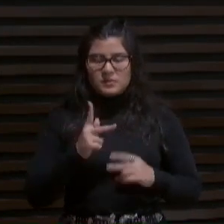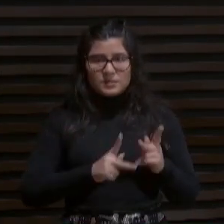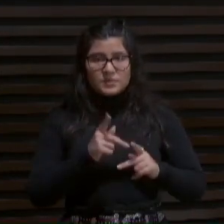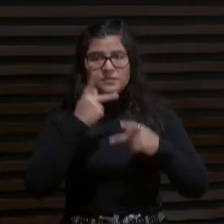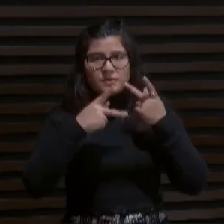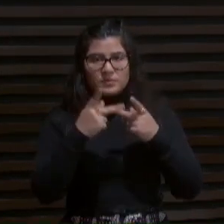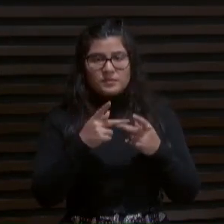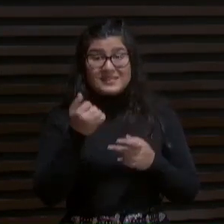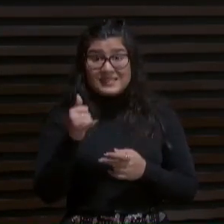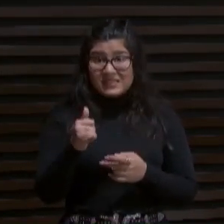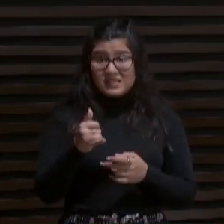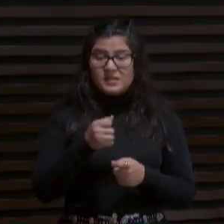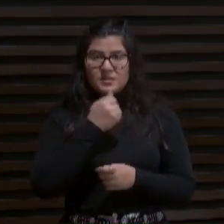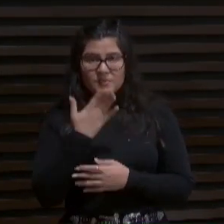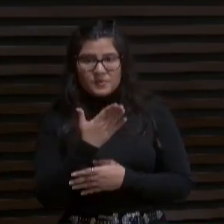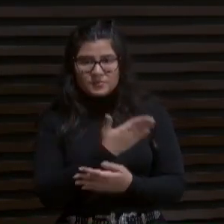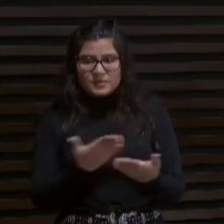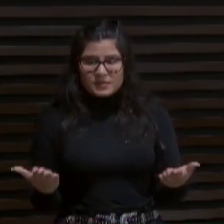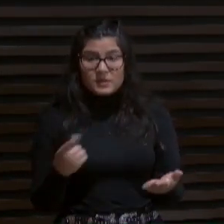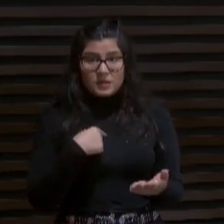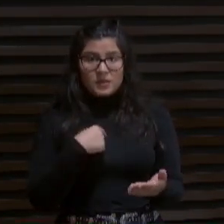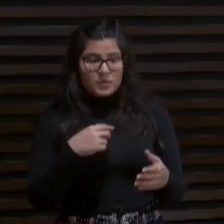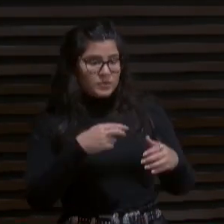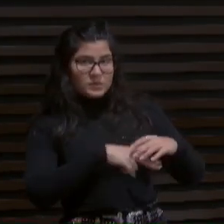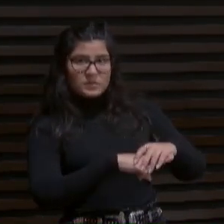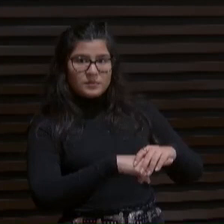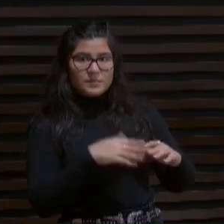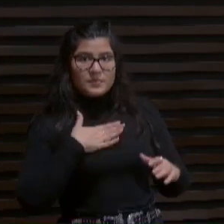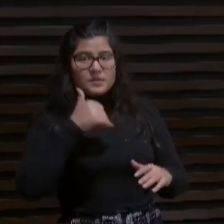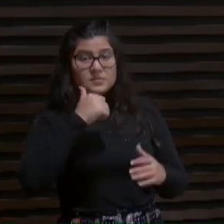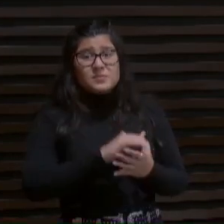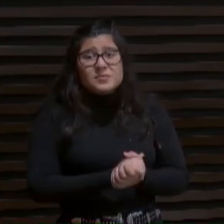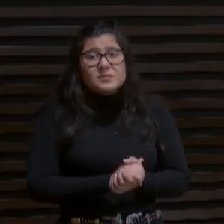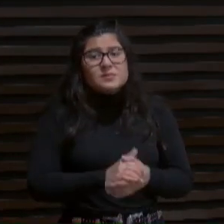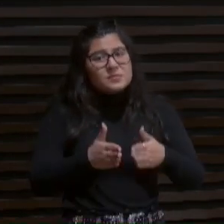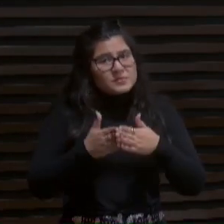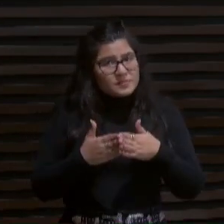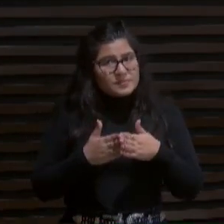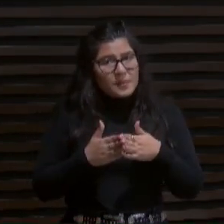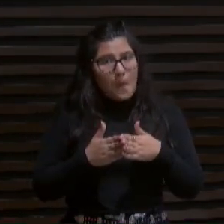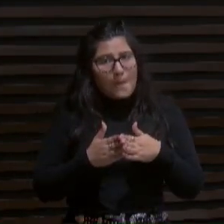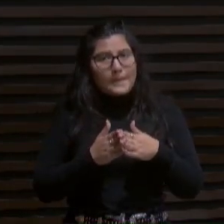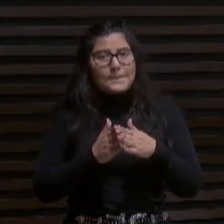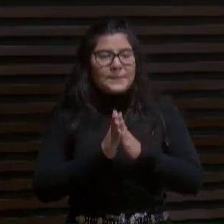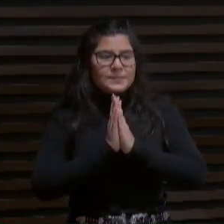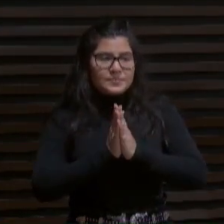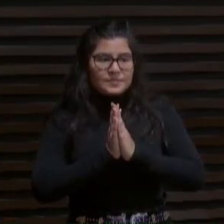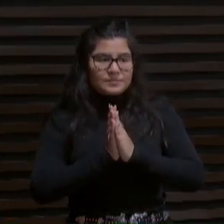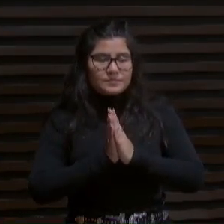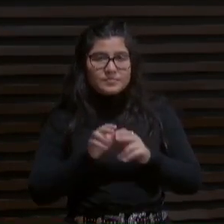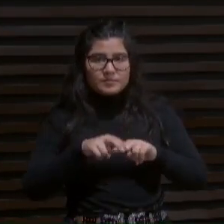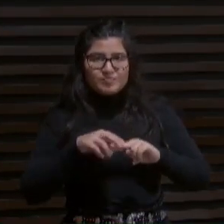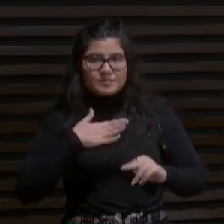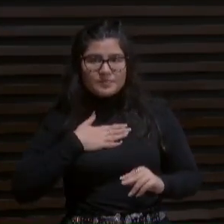dizendo: se é do agrado de vocês que eu sepulte a minha falecida, escutem-me, e intercedam por mim junto a Efron, filho